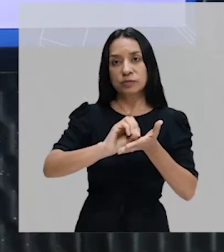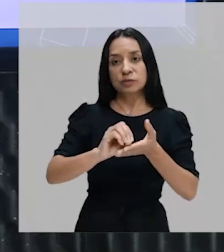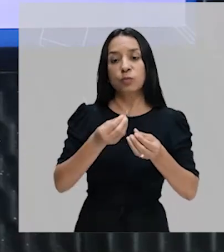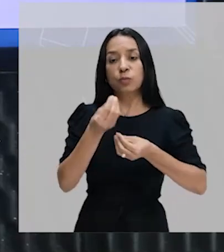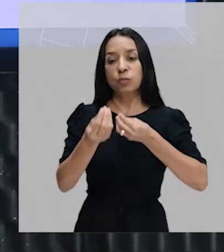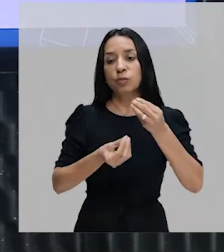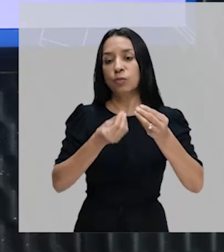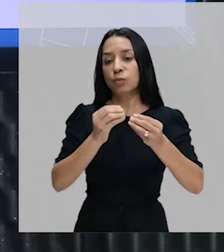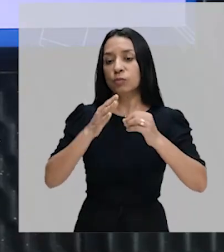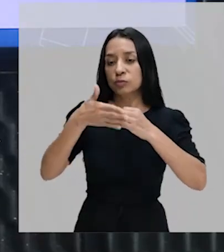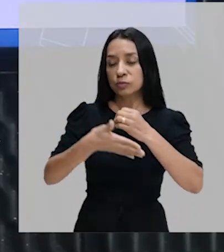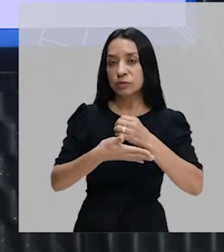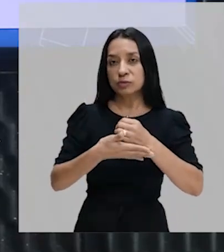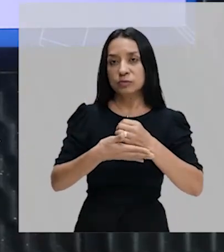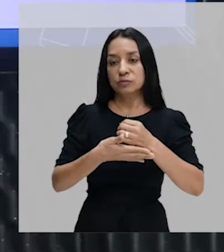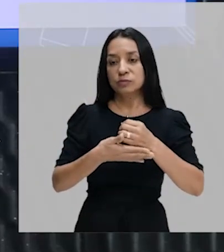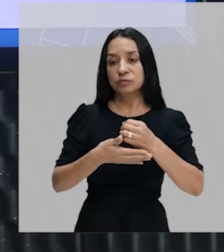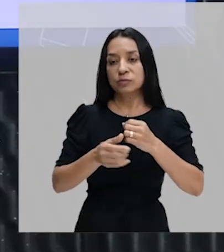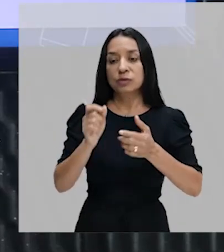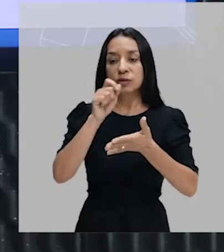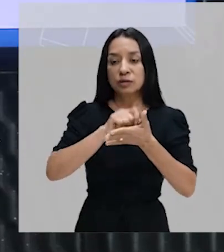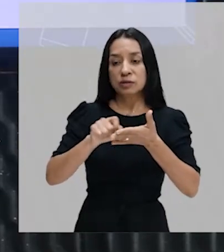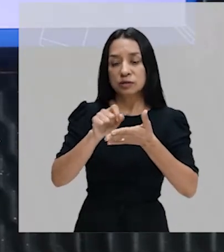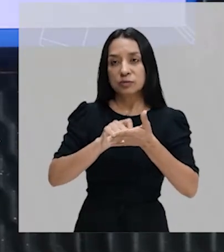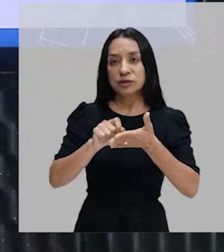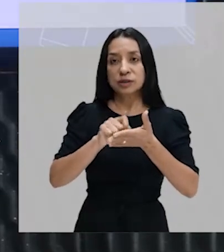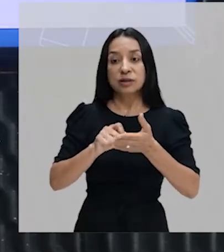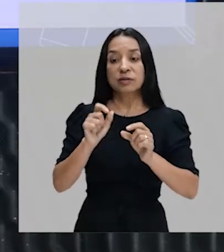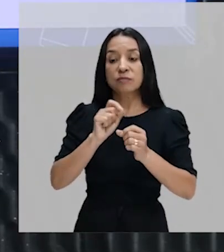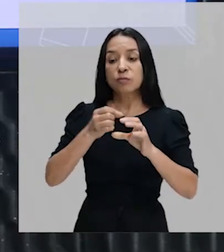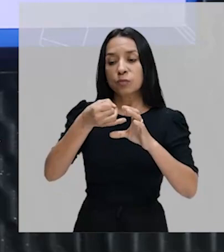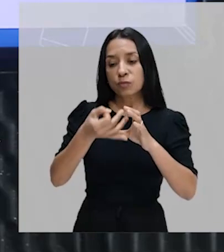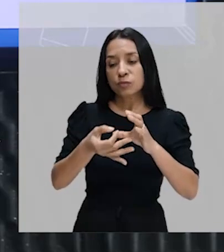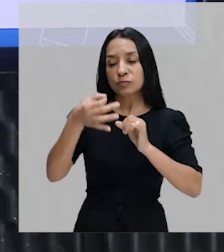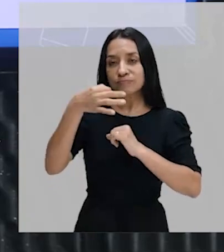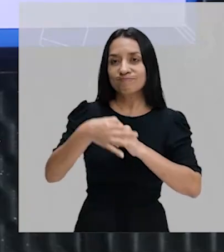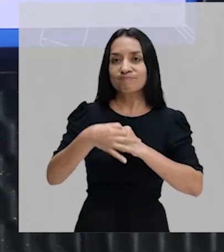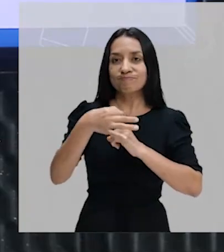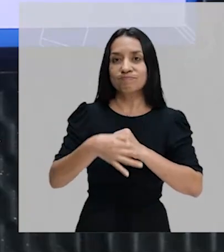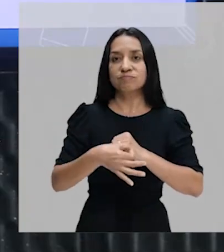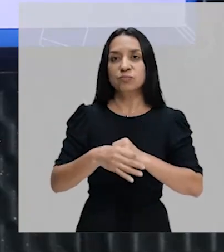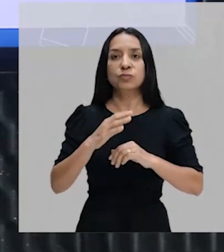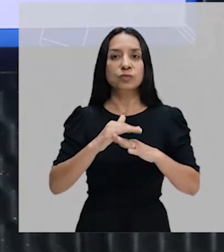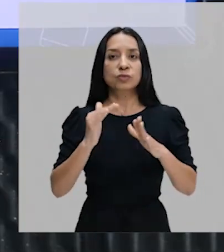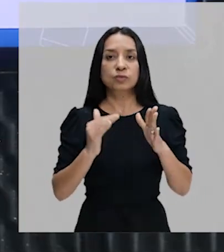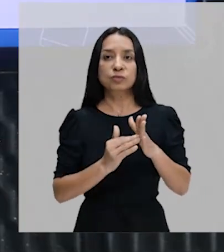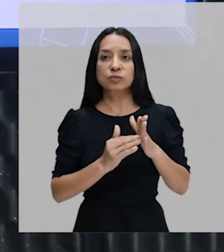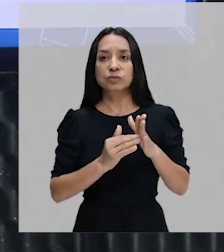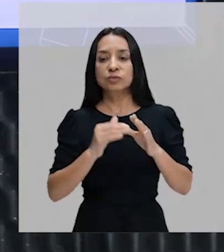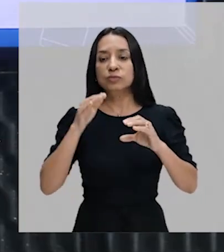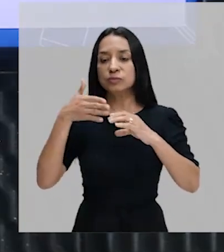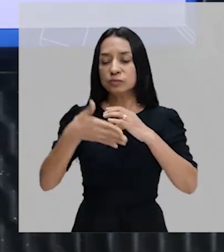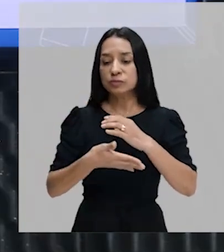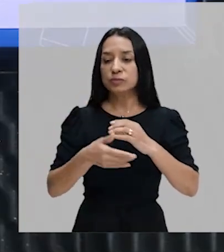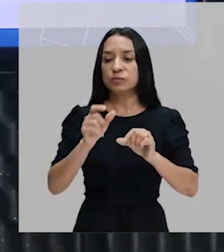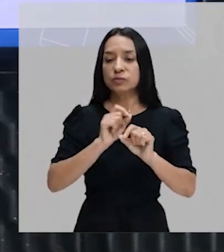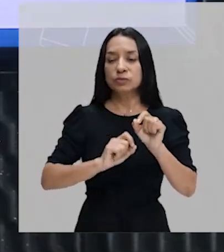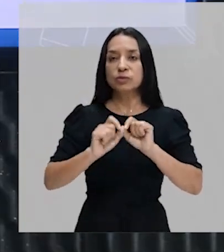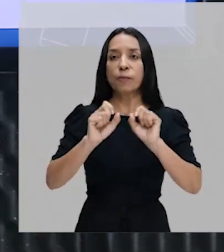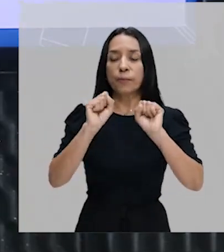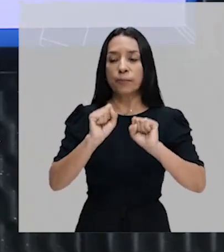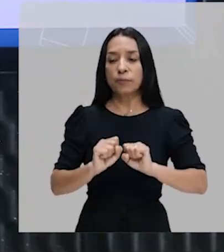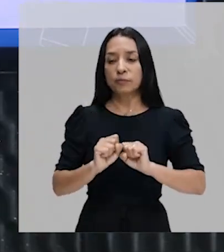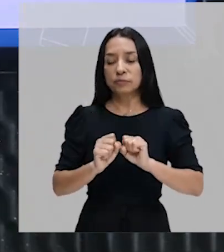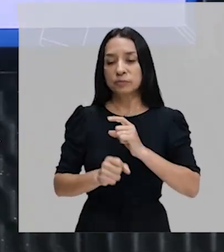não escreve o conjunto das partes de forma correta, tá? Então, além de todos os subconjuntos que você